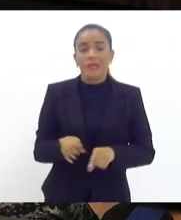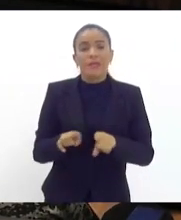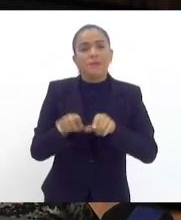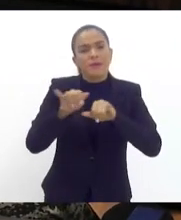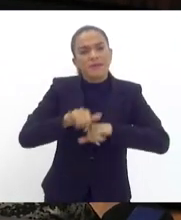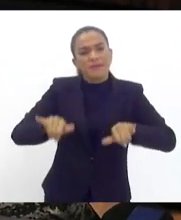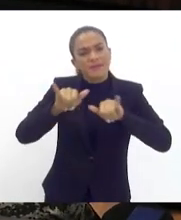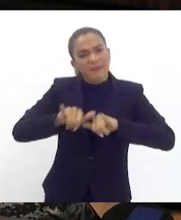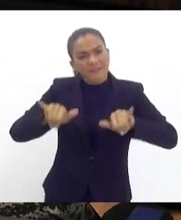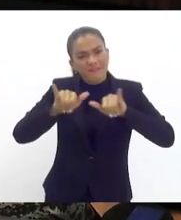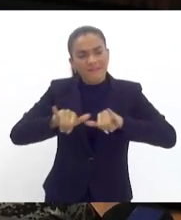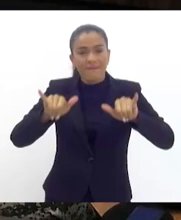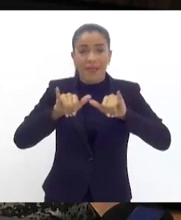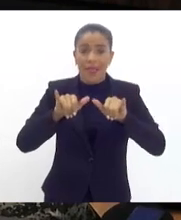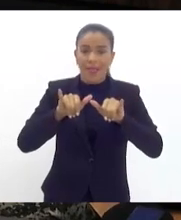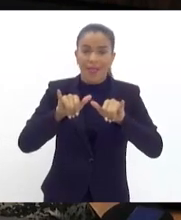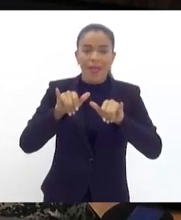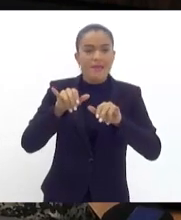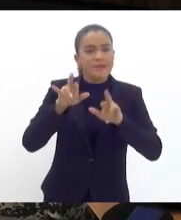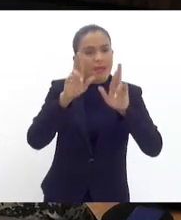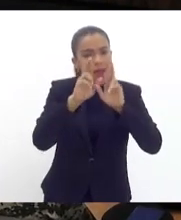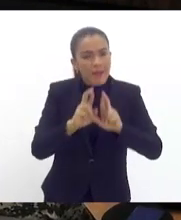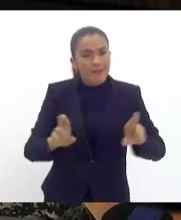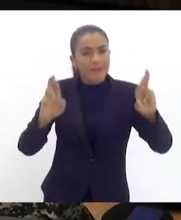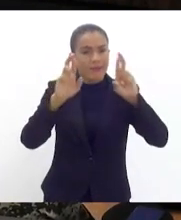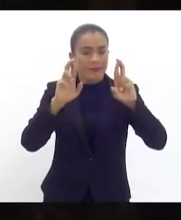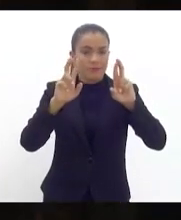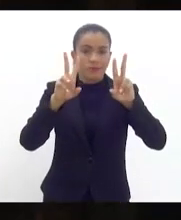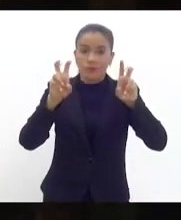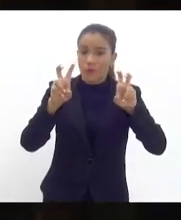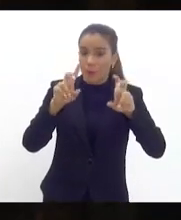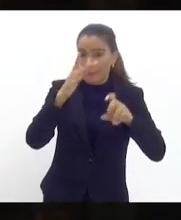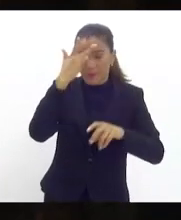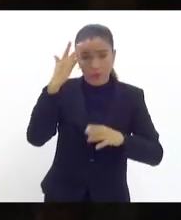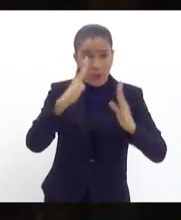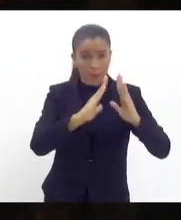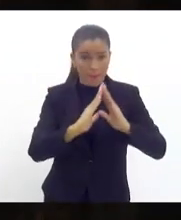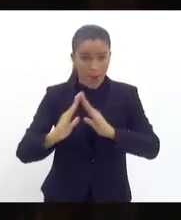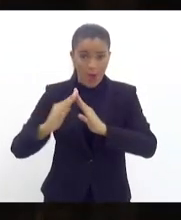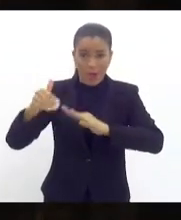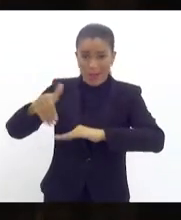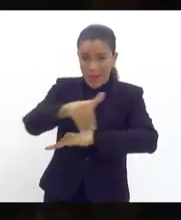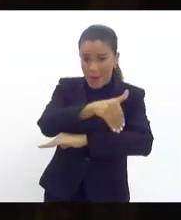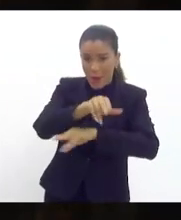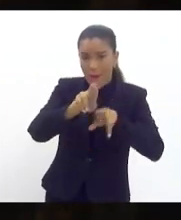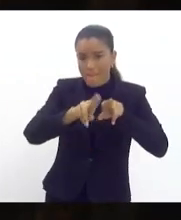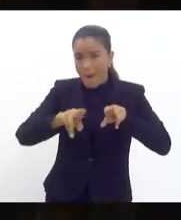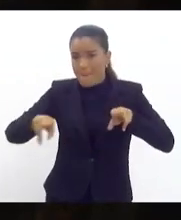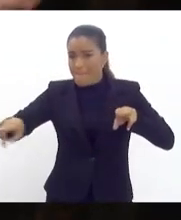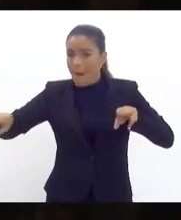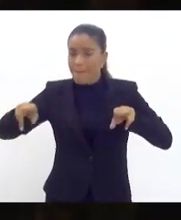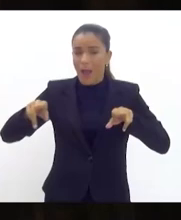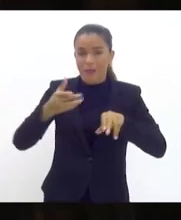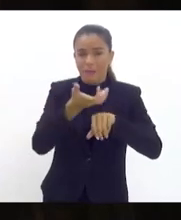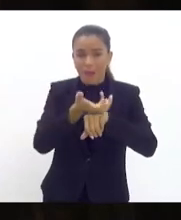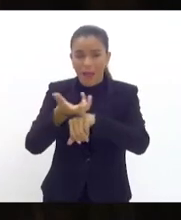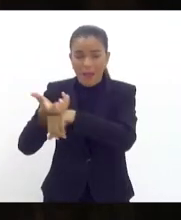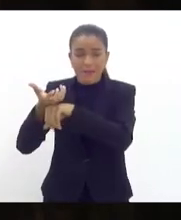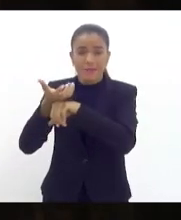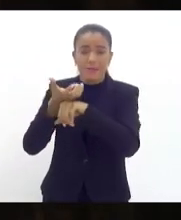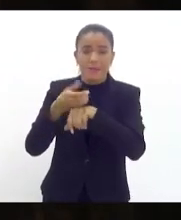essas essa análise da questão dos moradores de rua Associados essas imagens que nós vemos